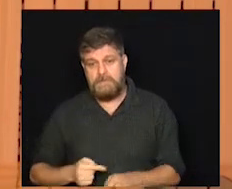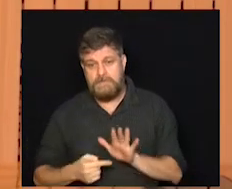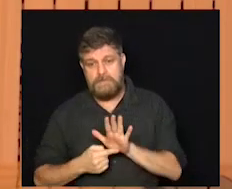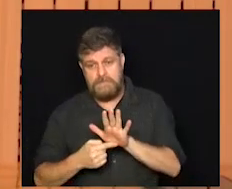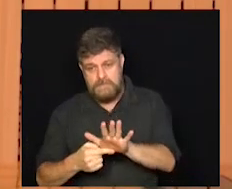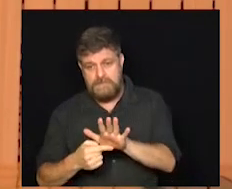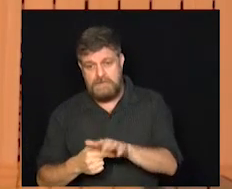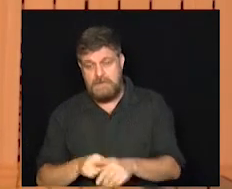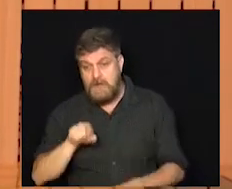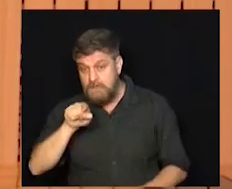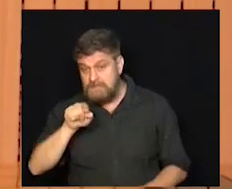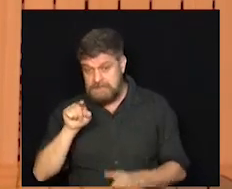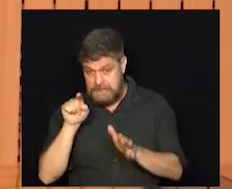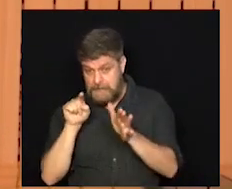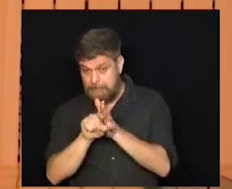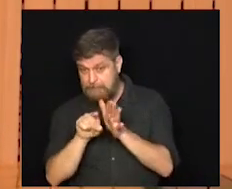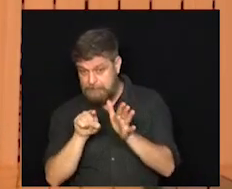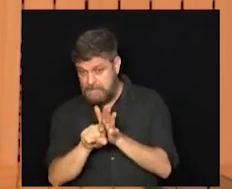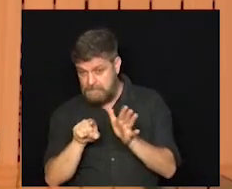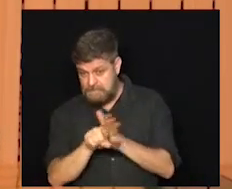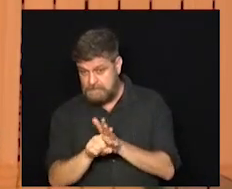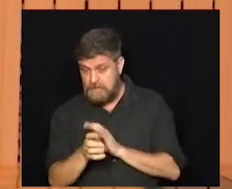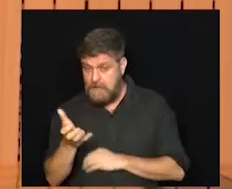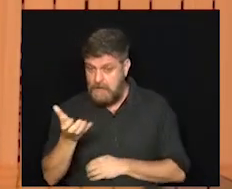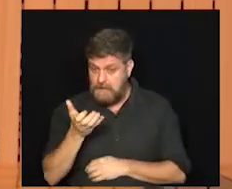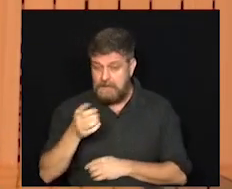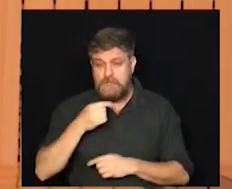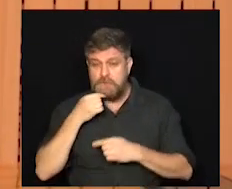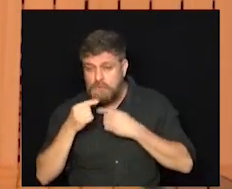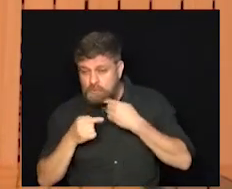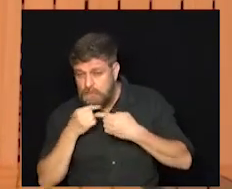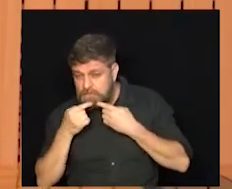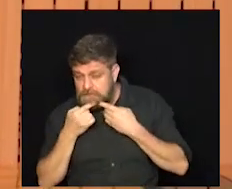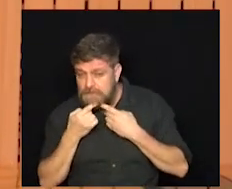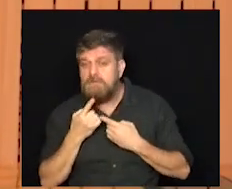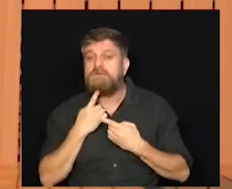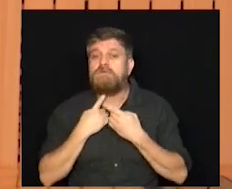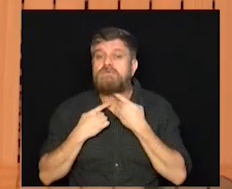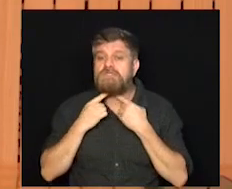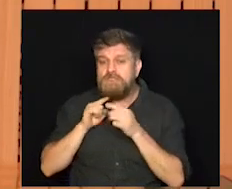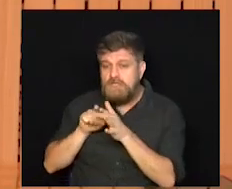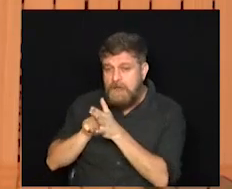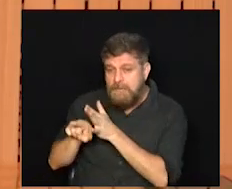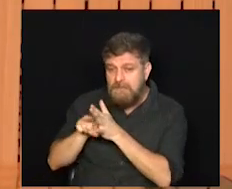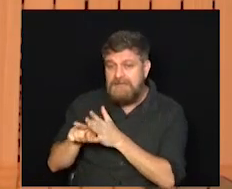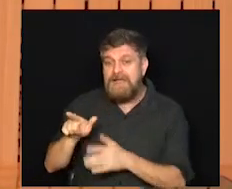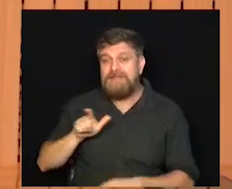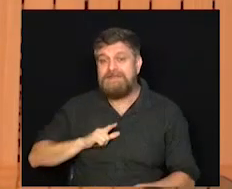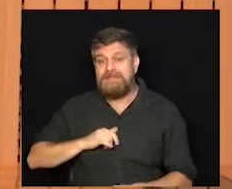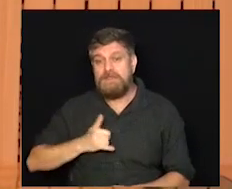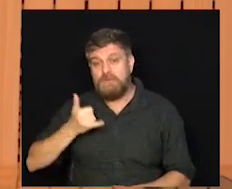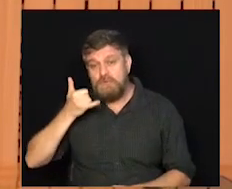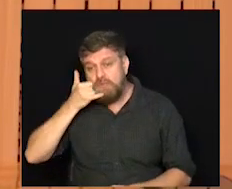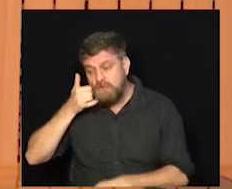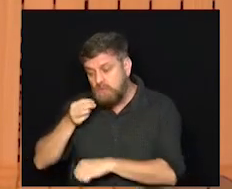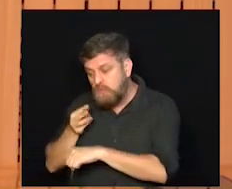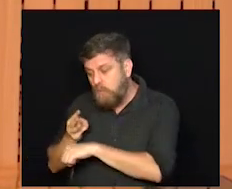sua pergunta. Você que está nos acompanhando, pode fazer a sua pergunta através do telefone, né, o